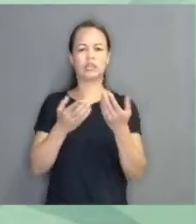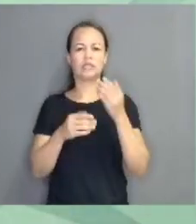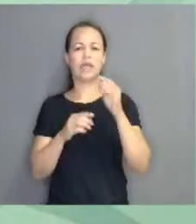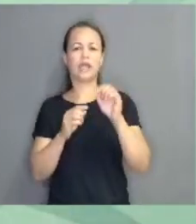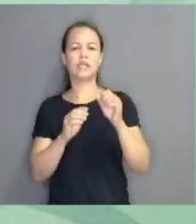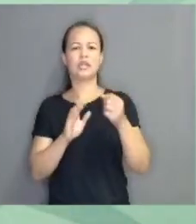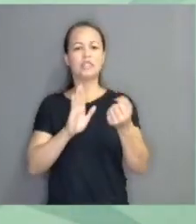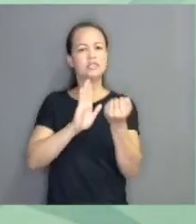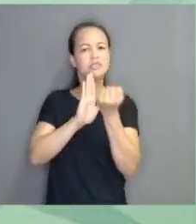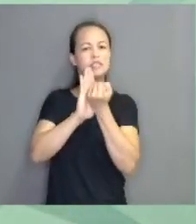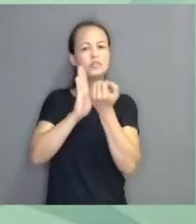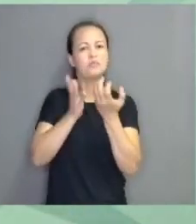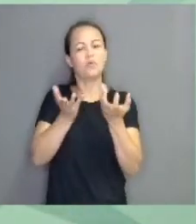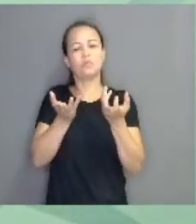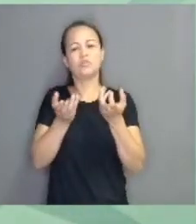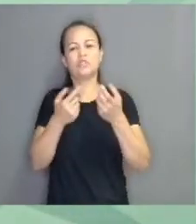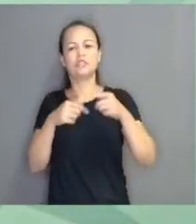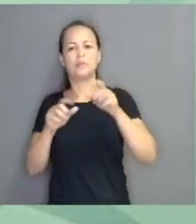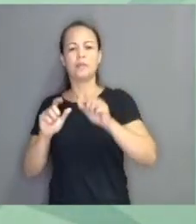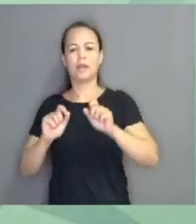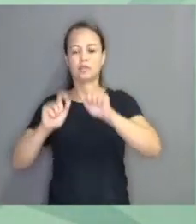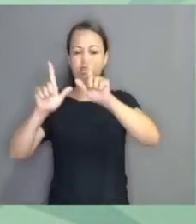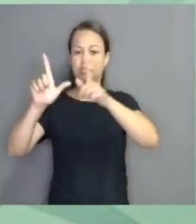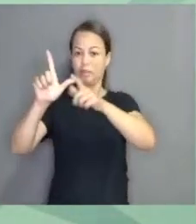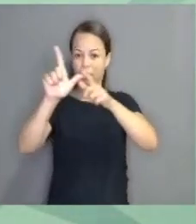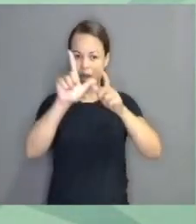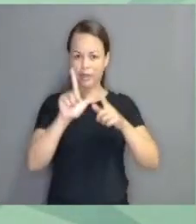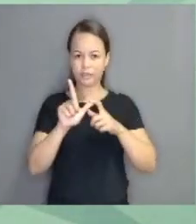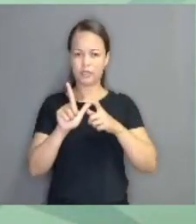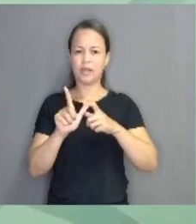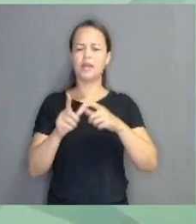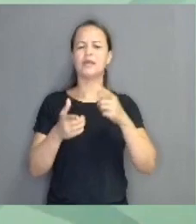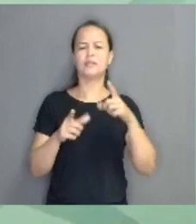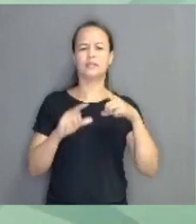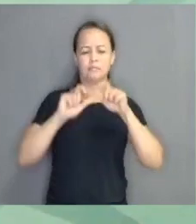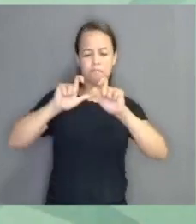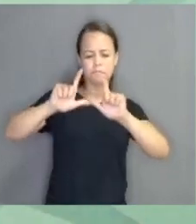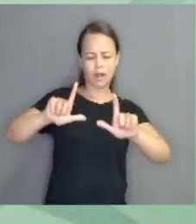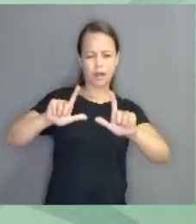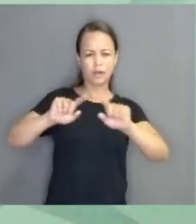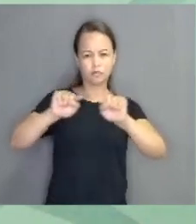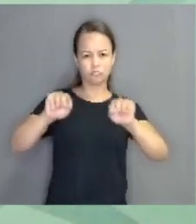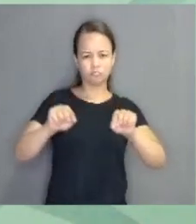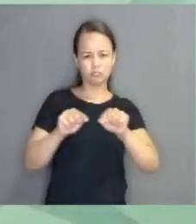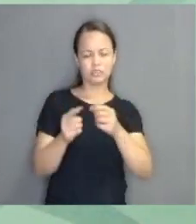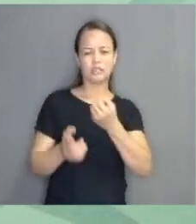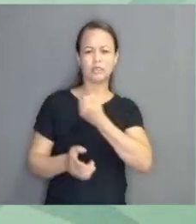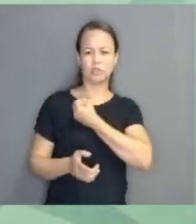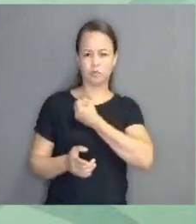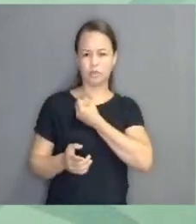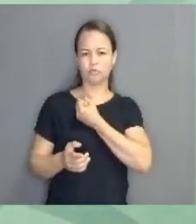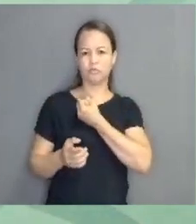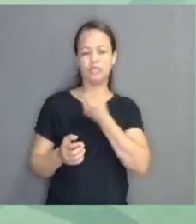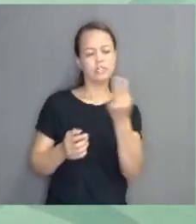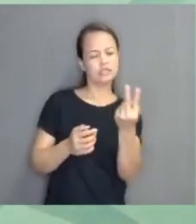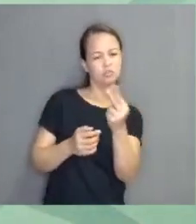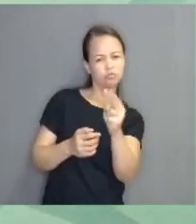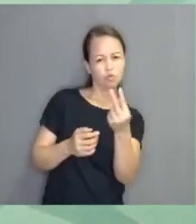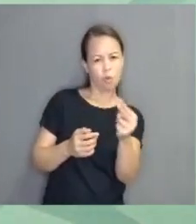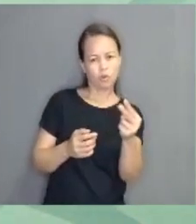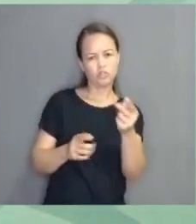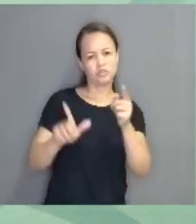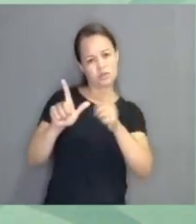símbolos, tem placas que têm letras, tem placas que têm números. E existem placas que têm os dois, letras e números. Olha